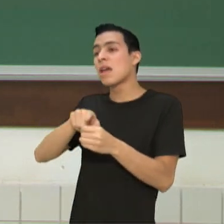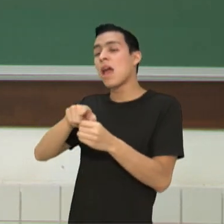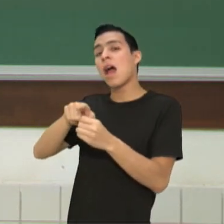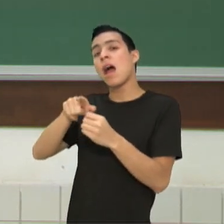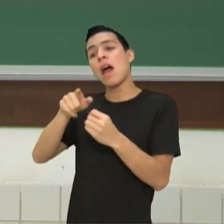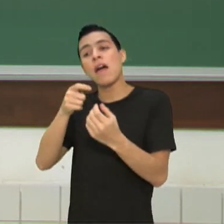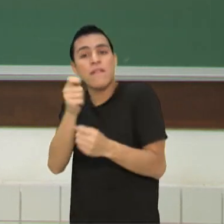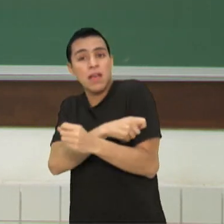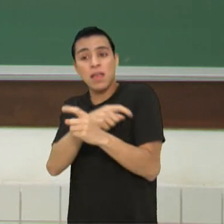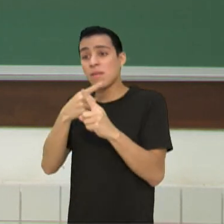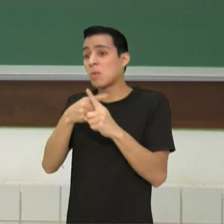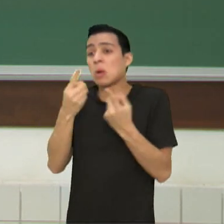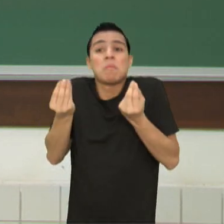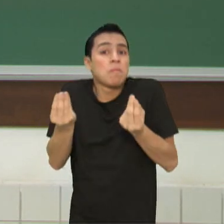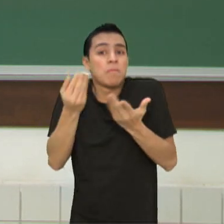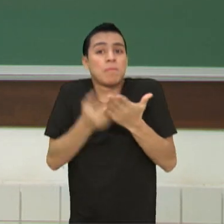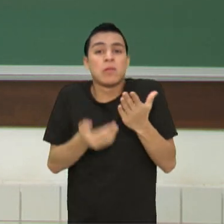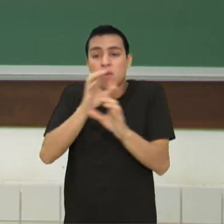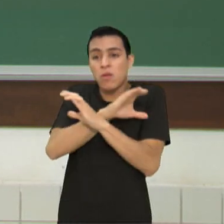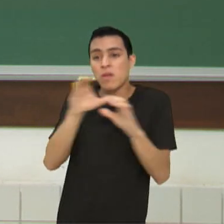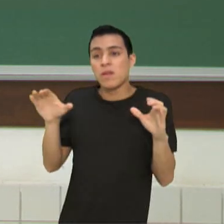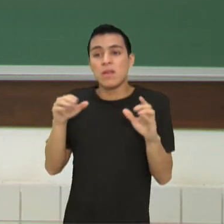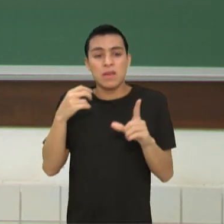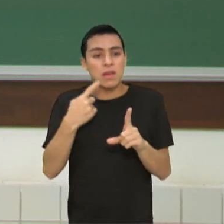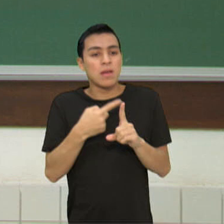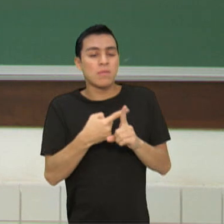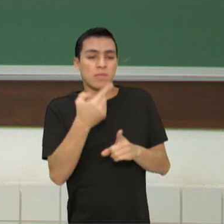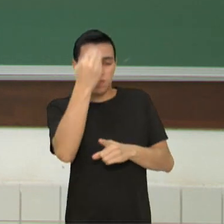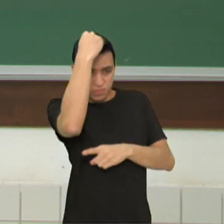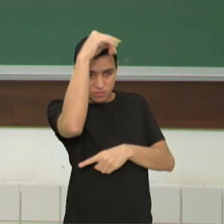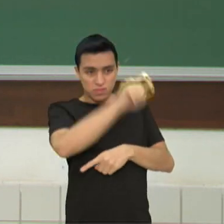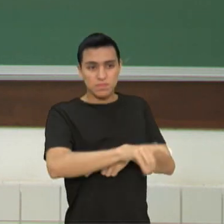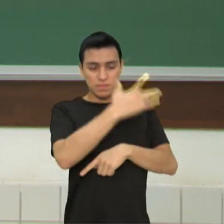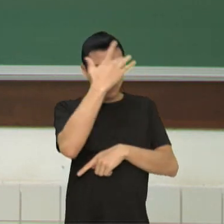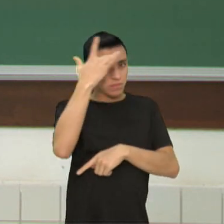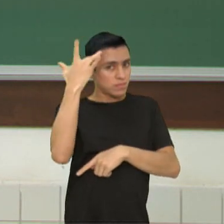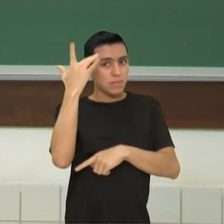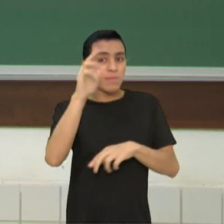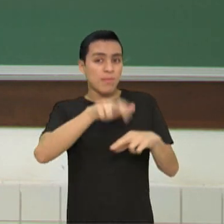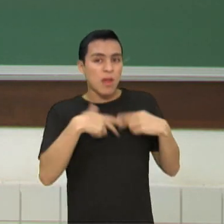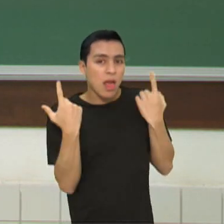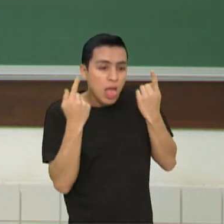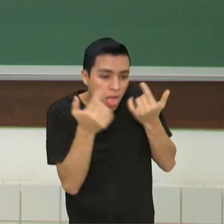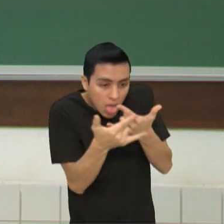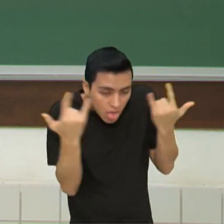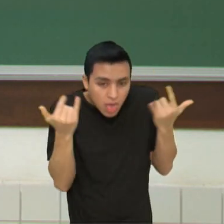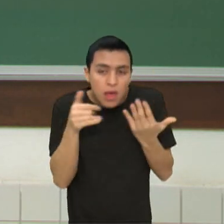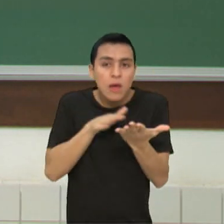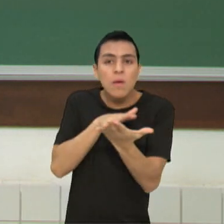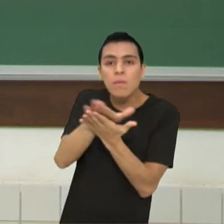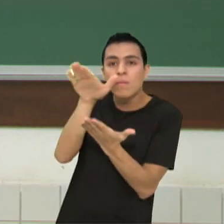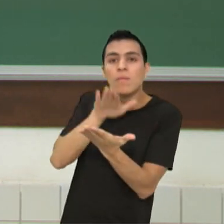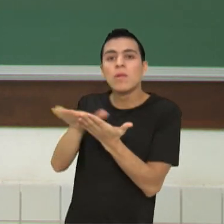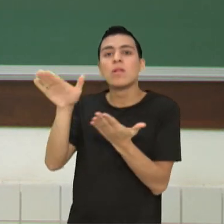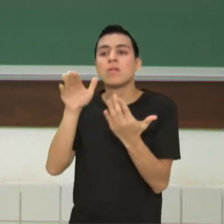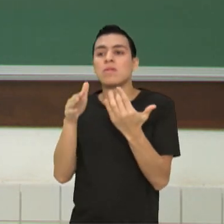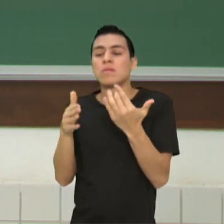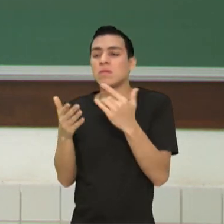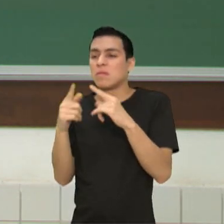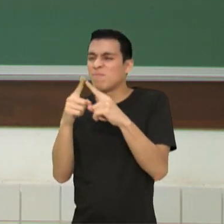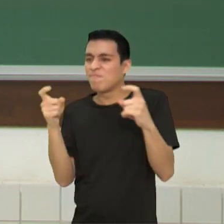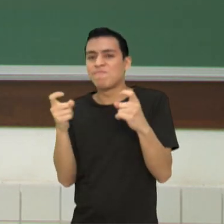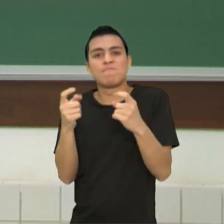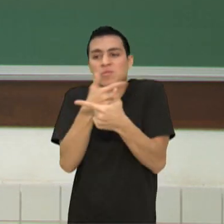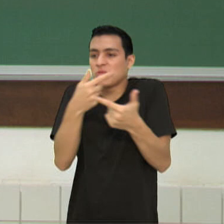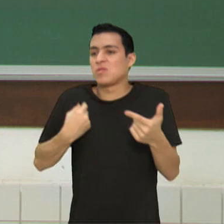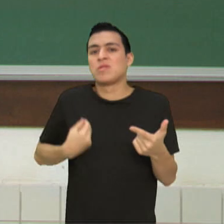que não tinha motivo algum para terem perdido, se não fosse um cara, por dinheiro, publicando um trabalho científico que